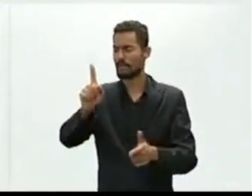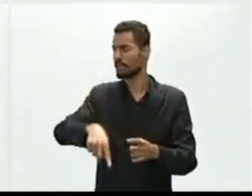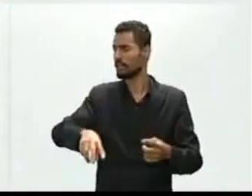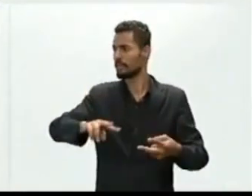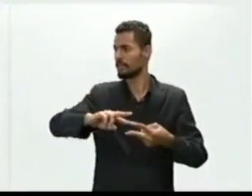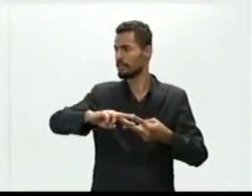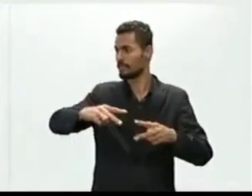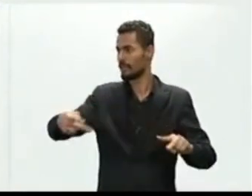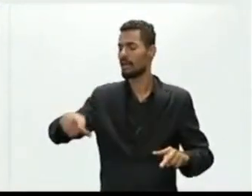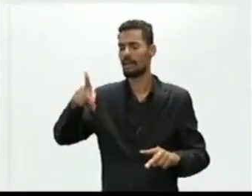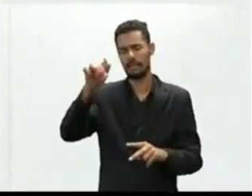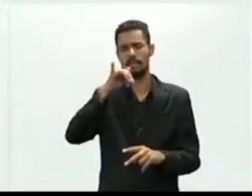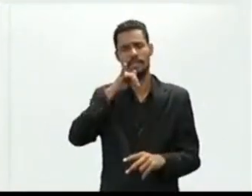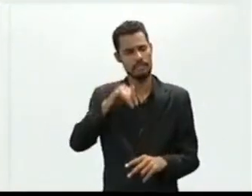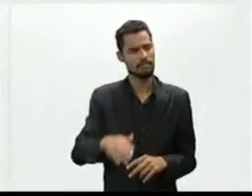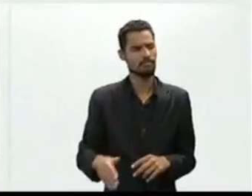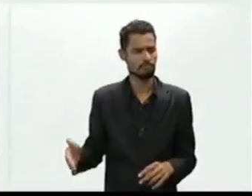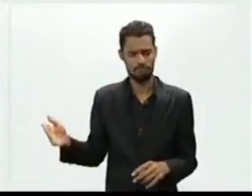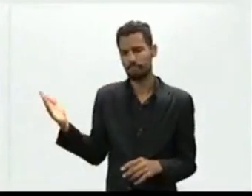tá? Então aí tem um exemplo